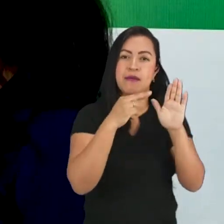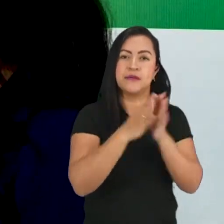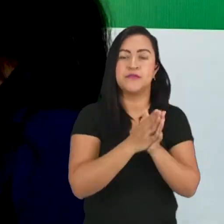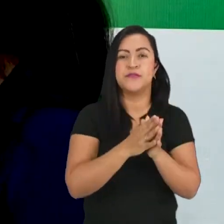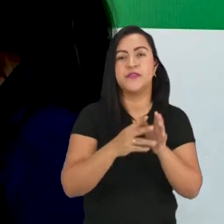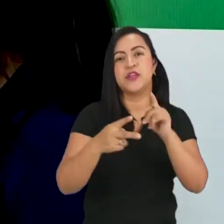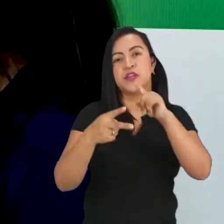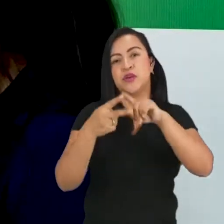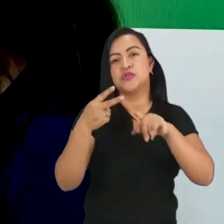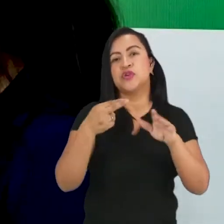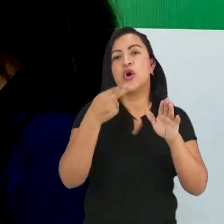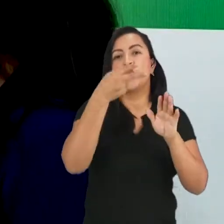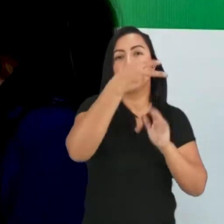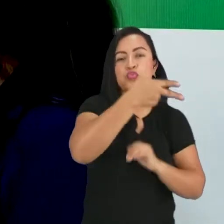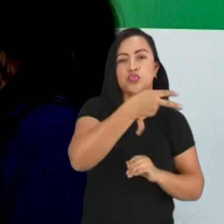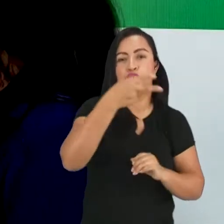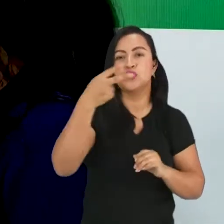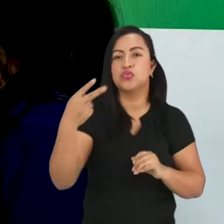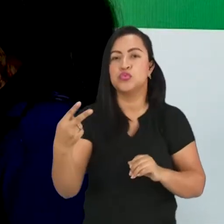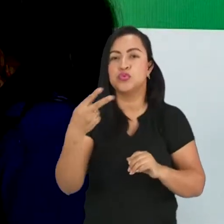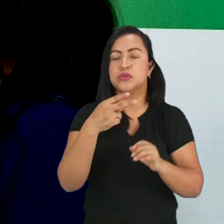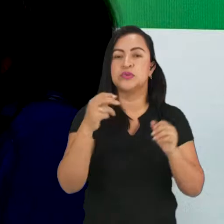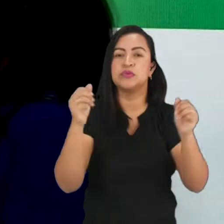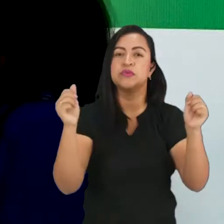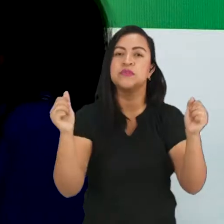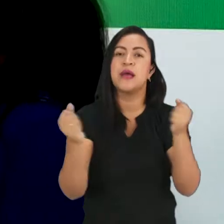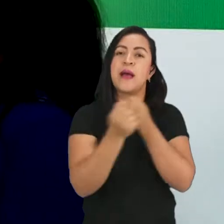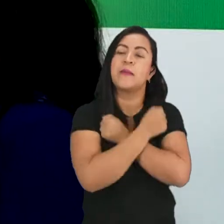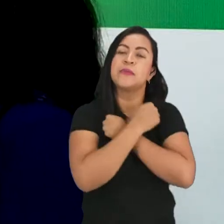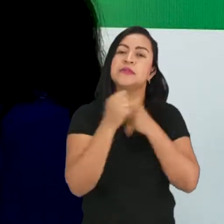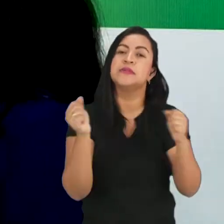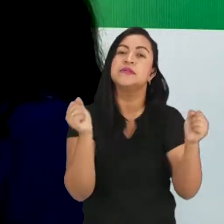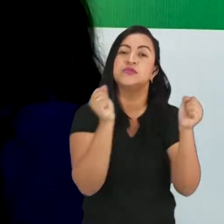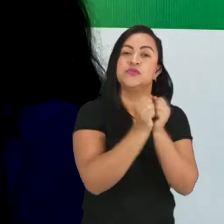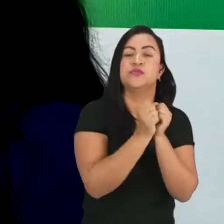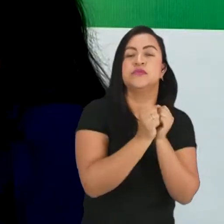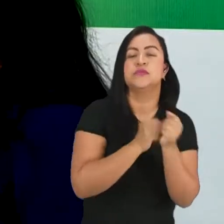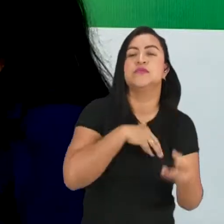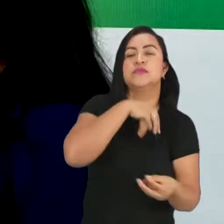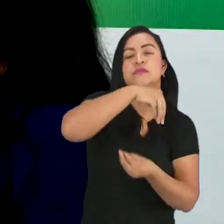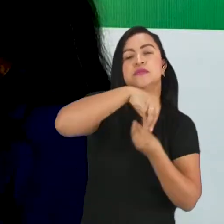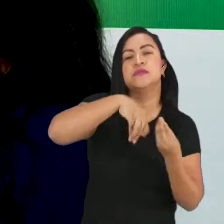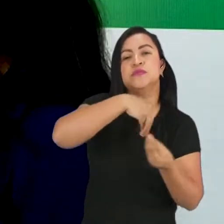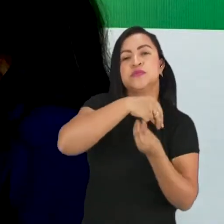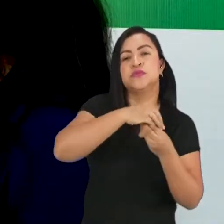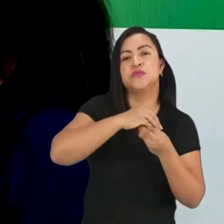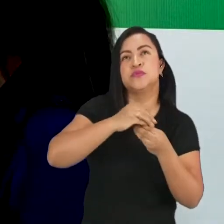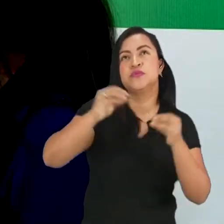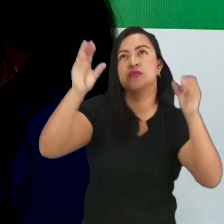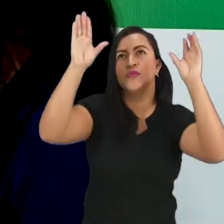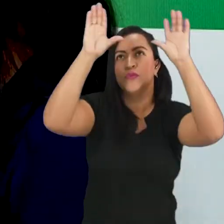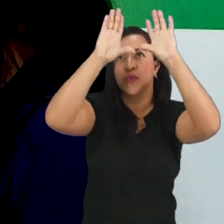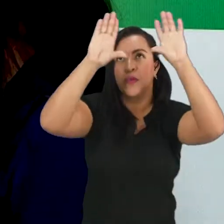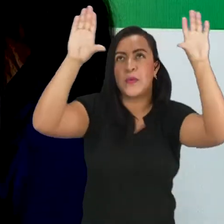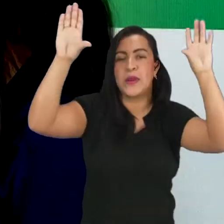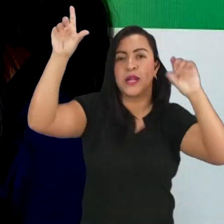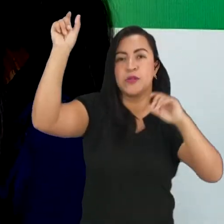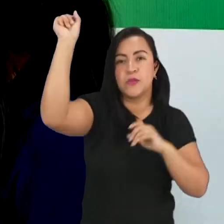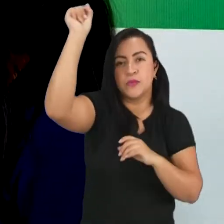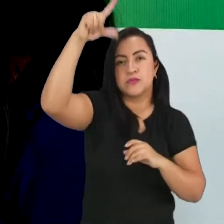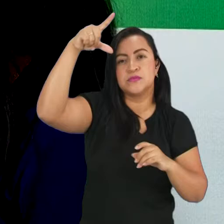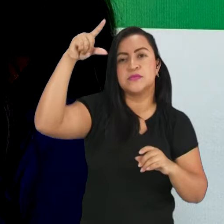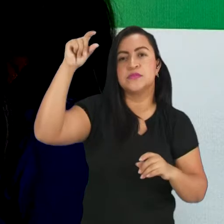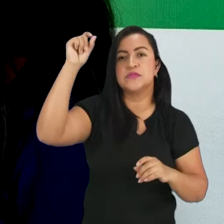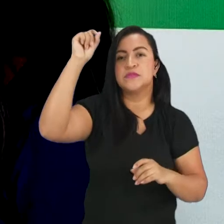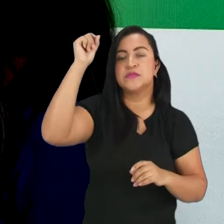a duas, abraçadas, elas se juntam, se misturam e no azul do céu fazem uma mancha de tinta.